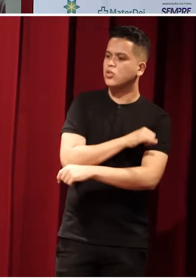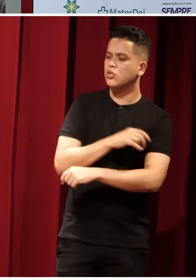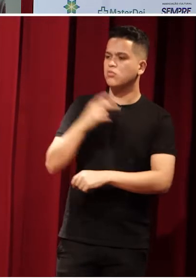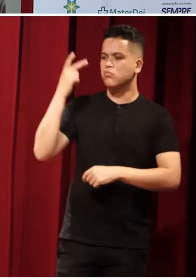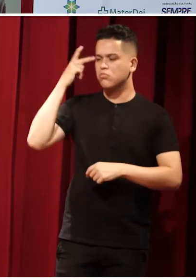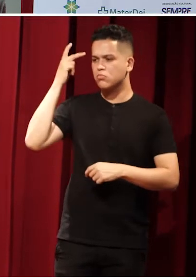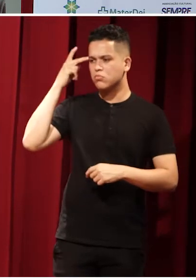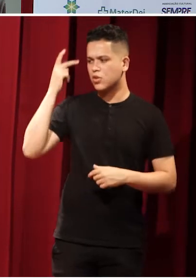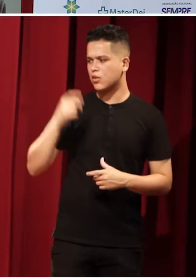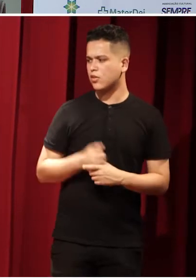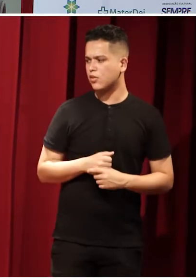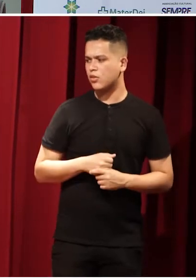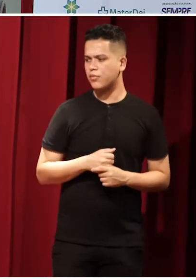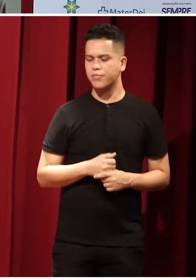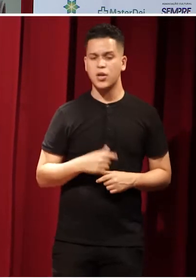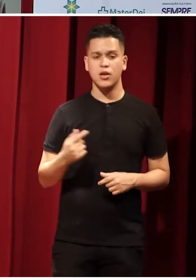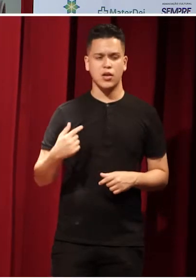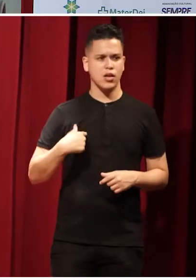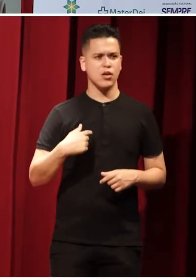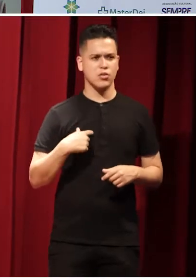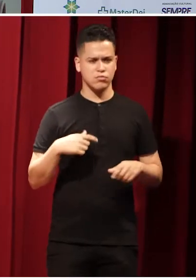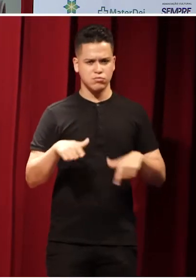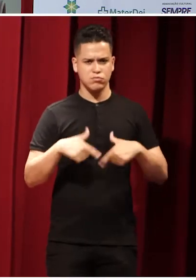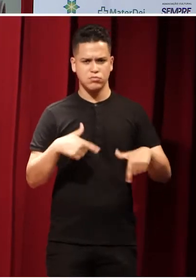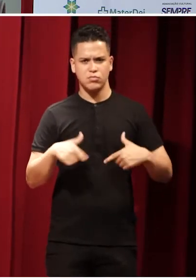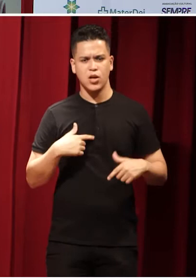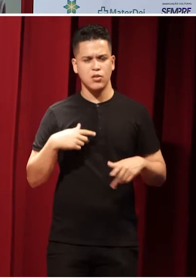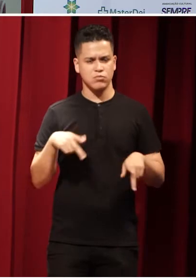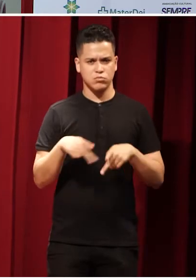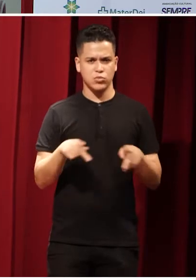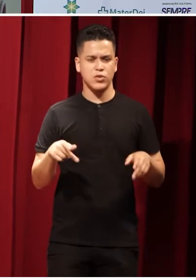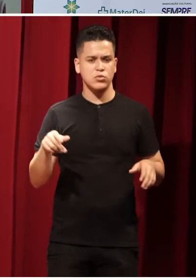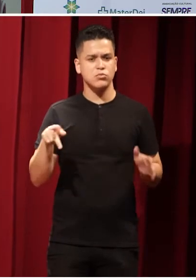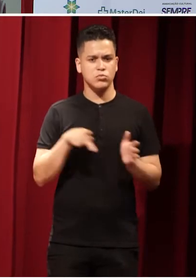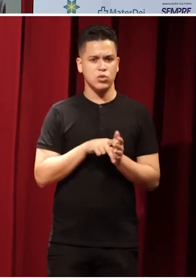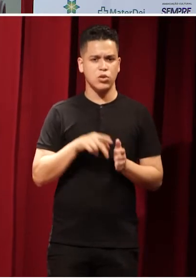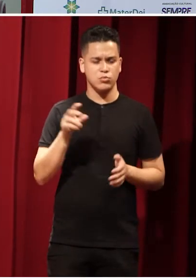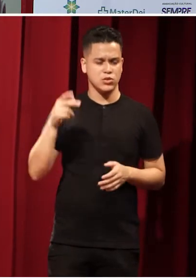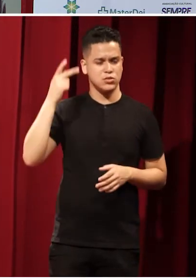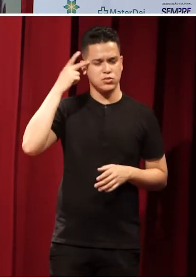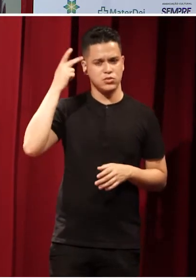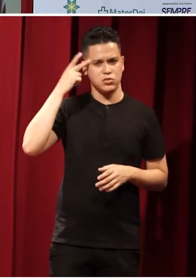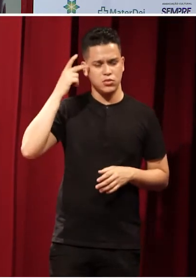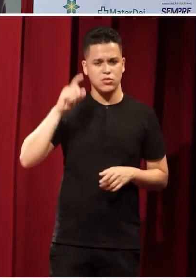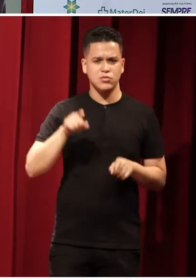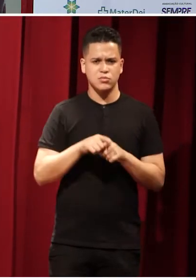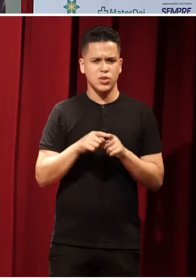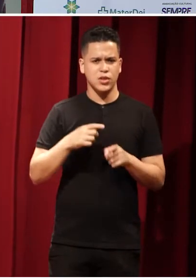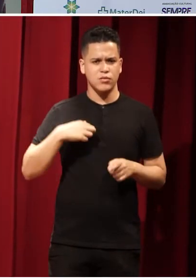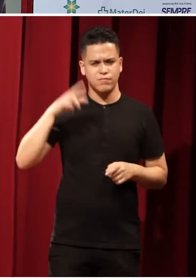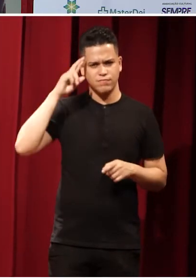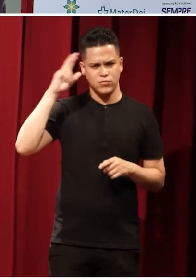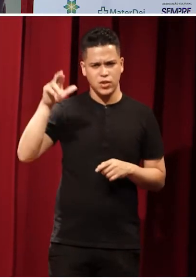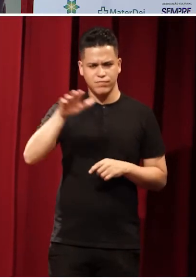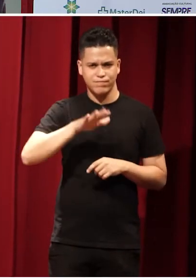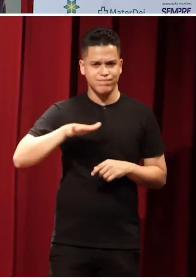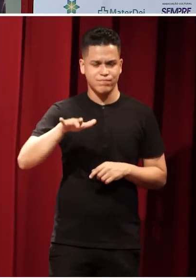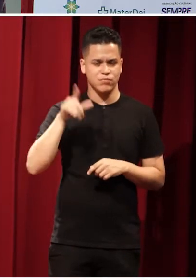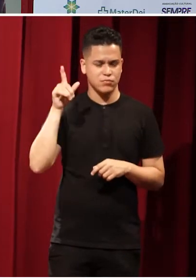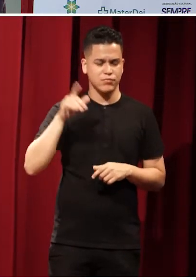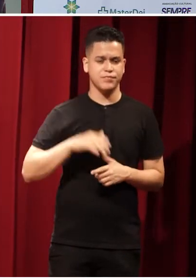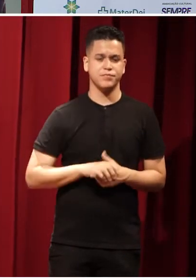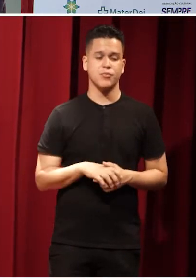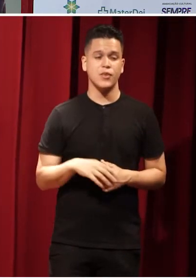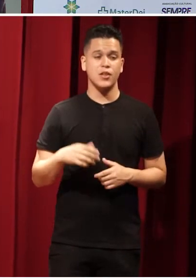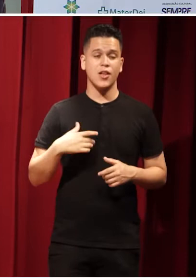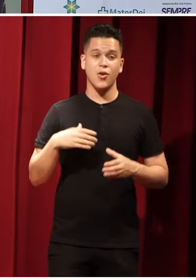Só para situar, Economia do Rio ou São Paulo? São Paulo. Eu sou professor titular do Departamento de Economia da USP, né? E eu